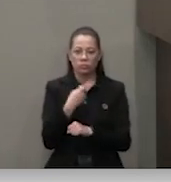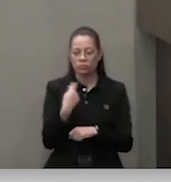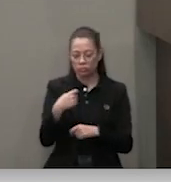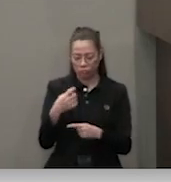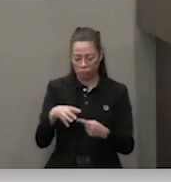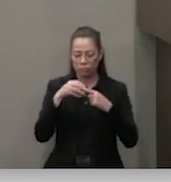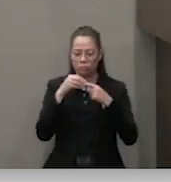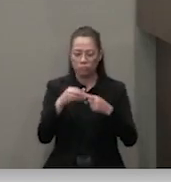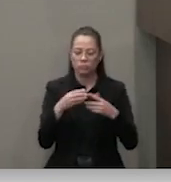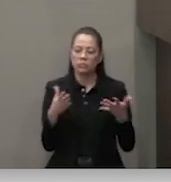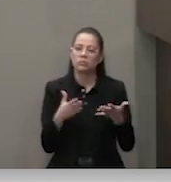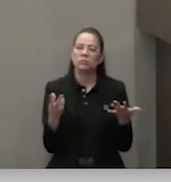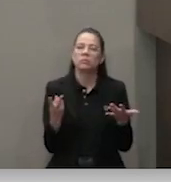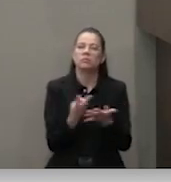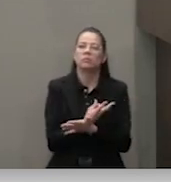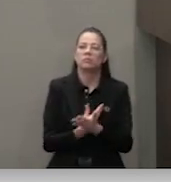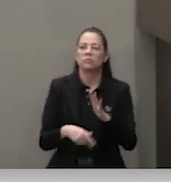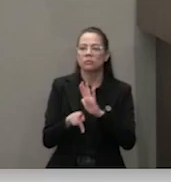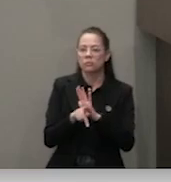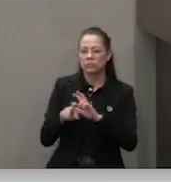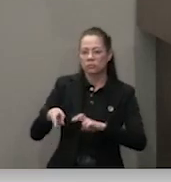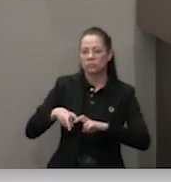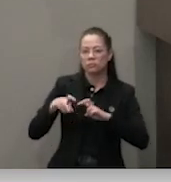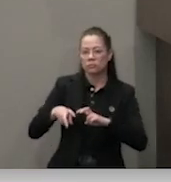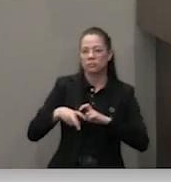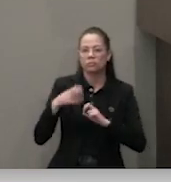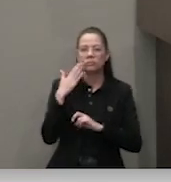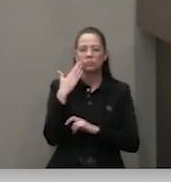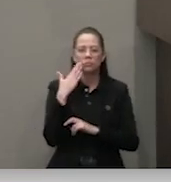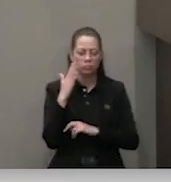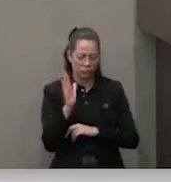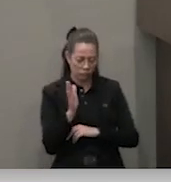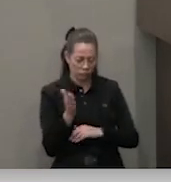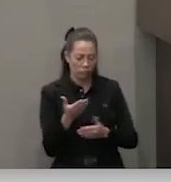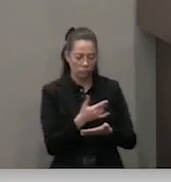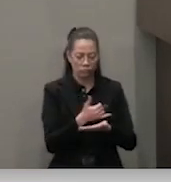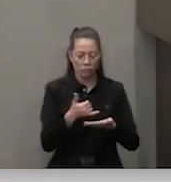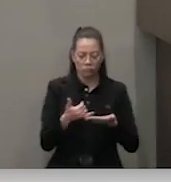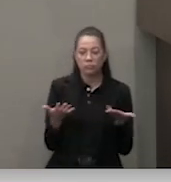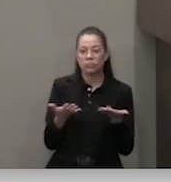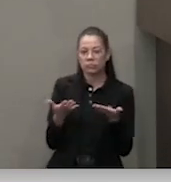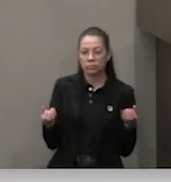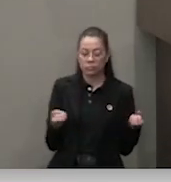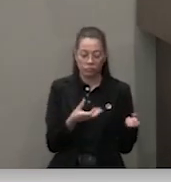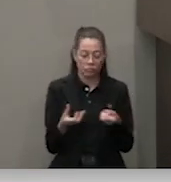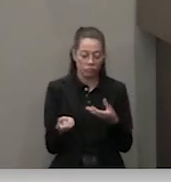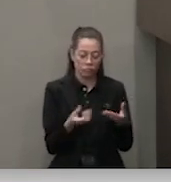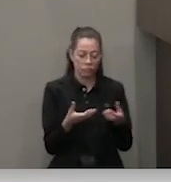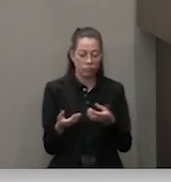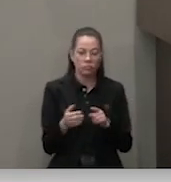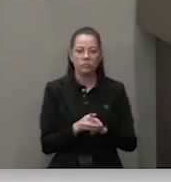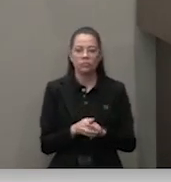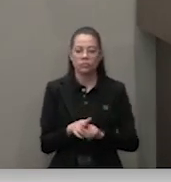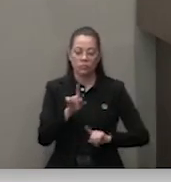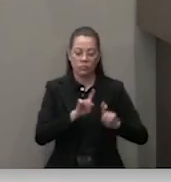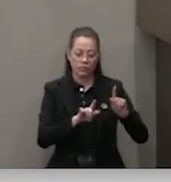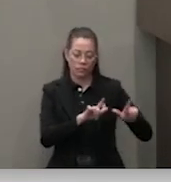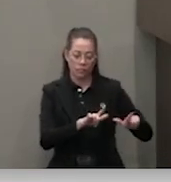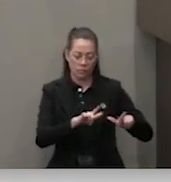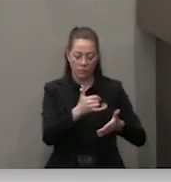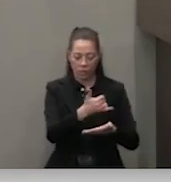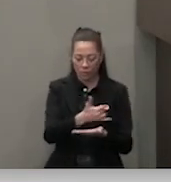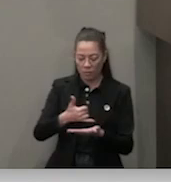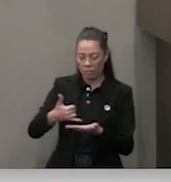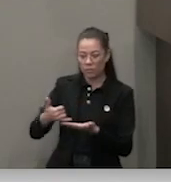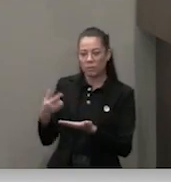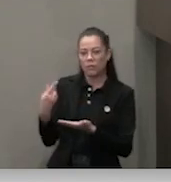priorizar essa situação aí pro nosso interior sabemos que tá saindo agora uma coisa inovadora uns trechos de asfalto aonde vai para